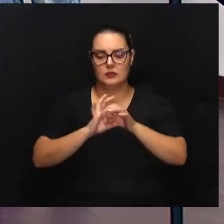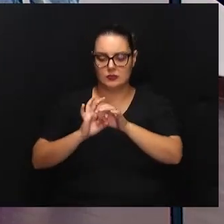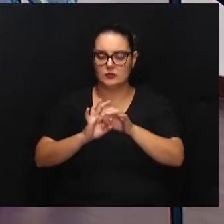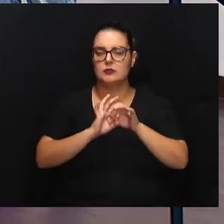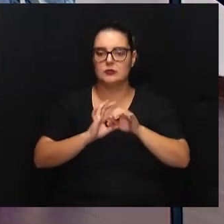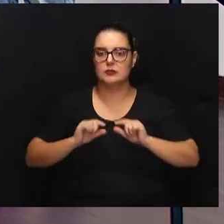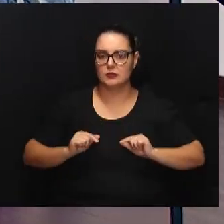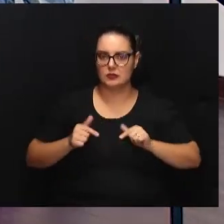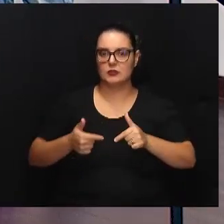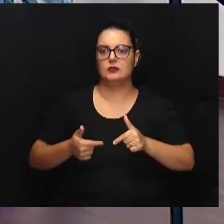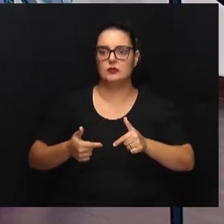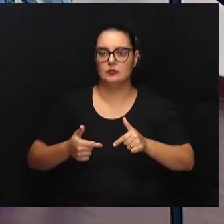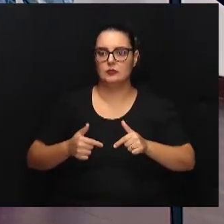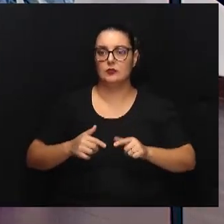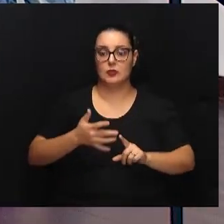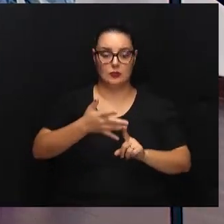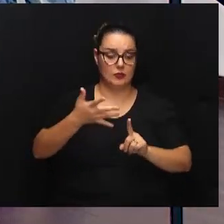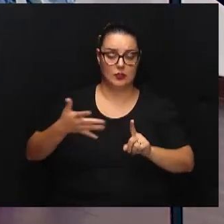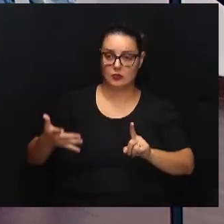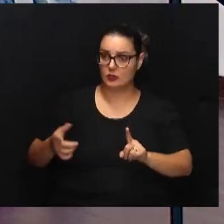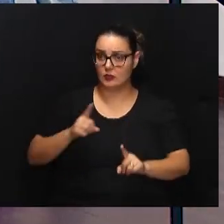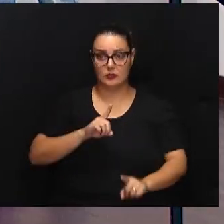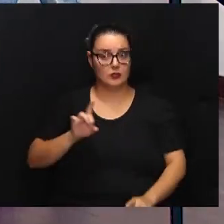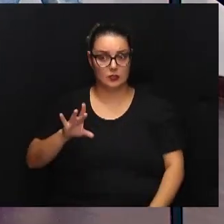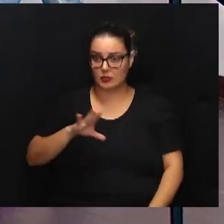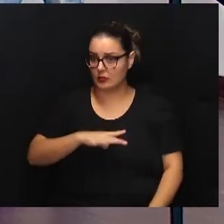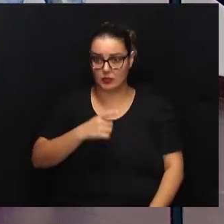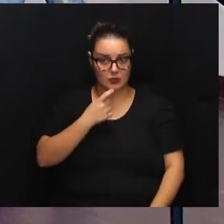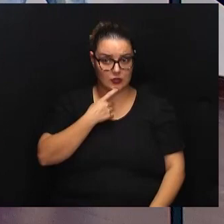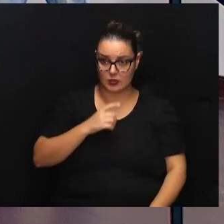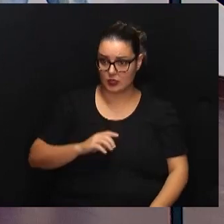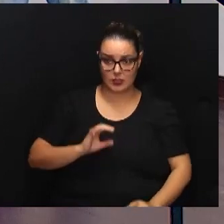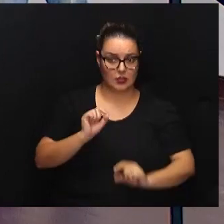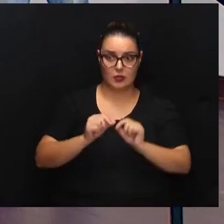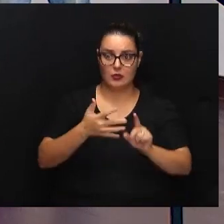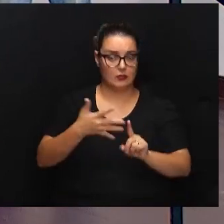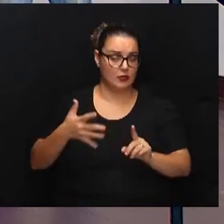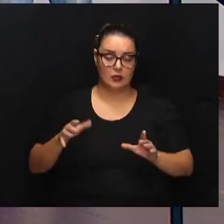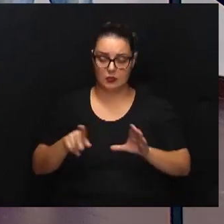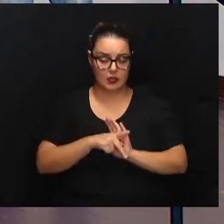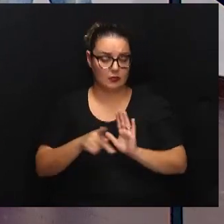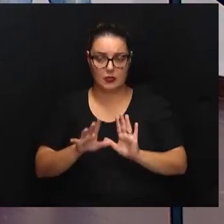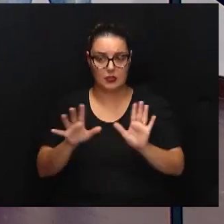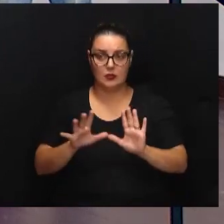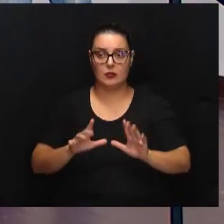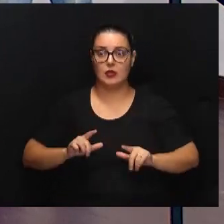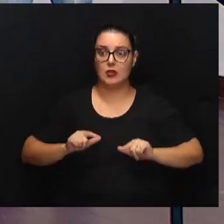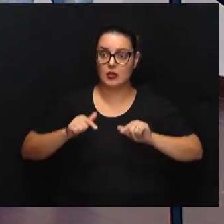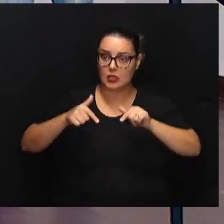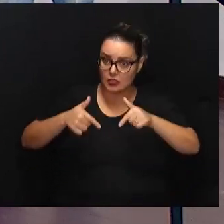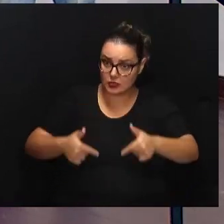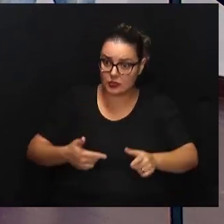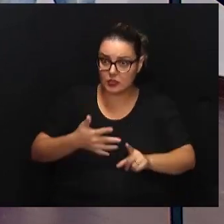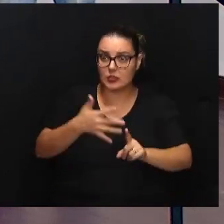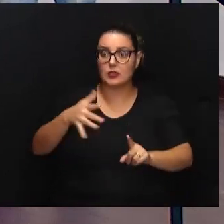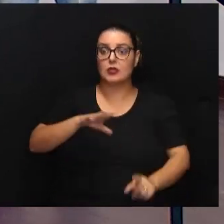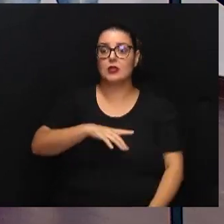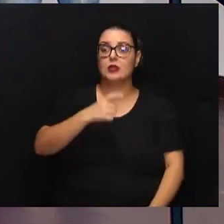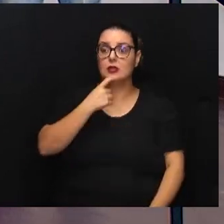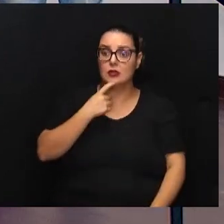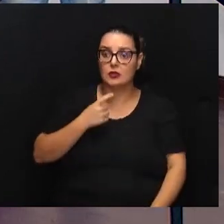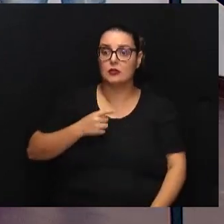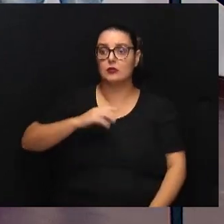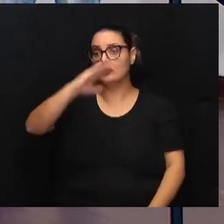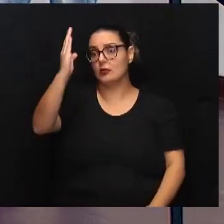não é só de quem é LGBTQIAP+. Então a luta das LGBTs de Campinas tem que ir para o Brasil inteiro. Então está aqui o meu